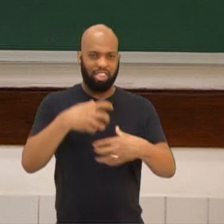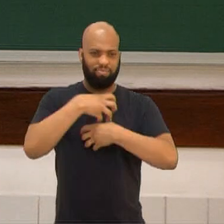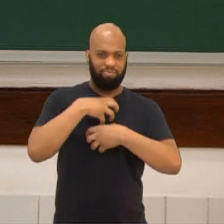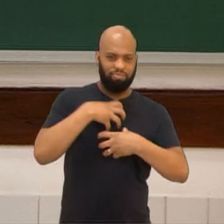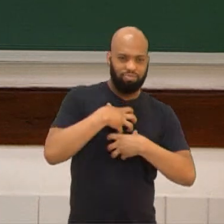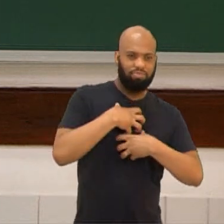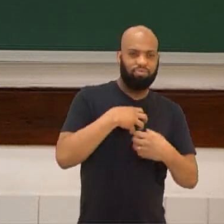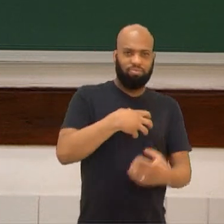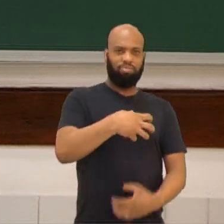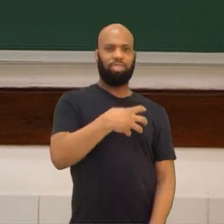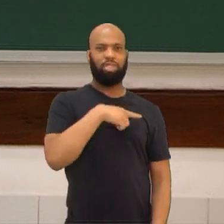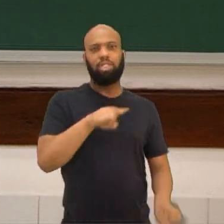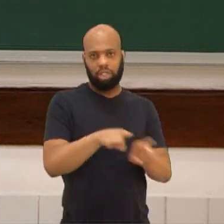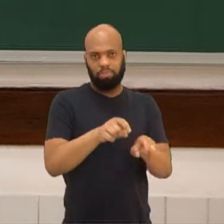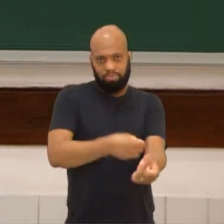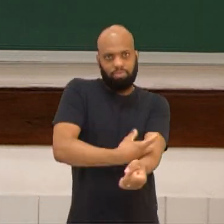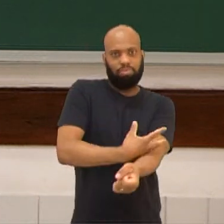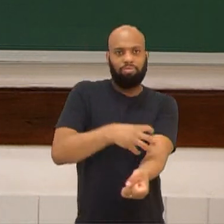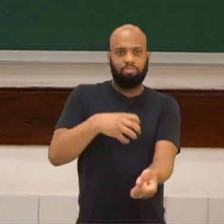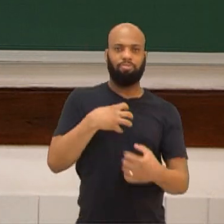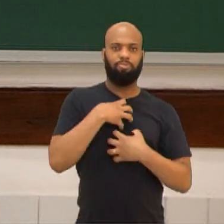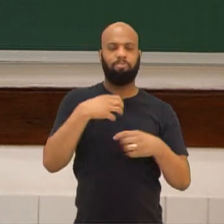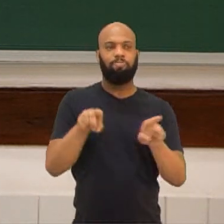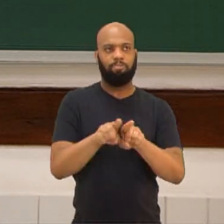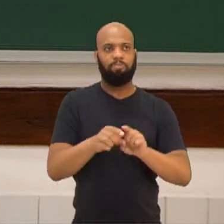gosta de música clássica também.